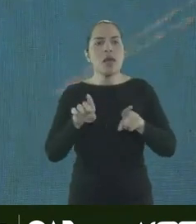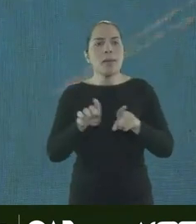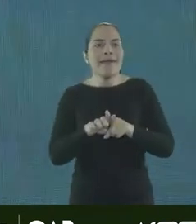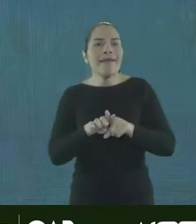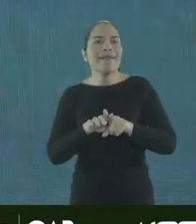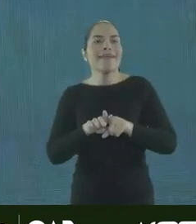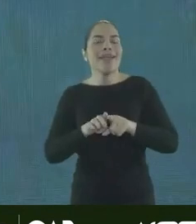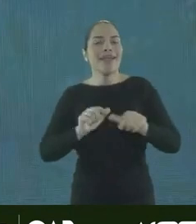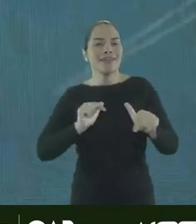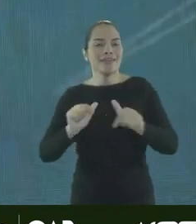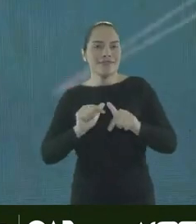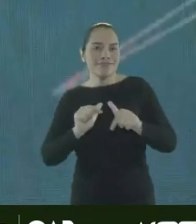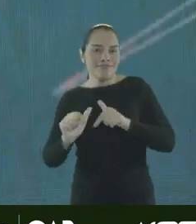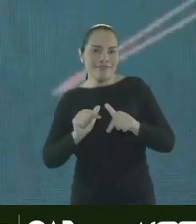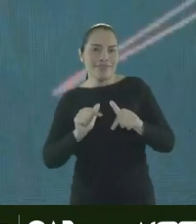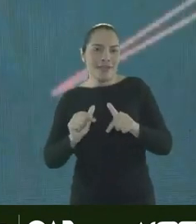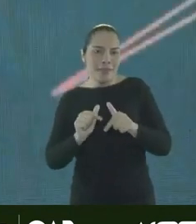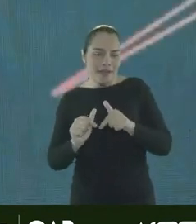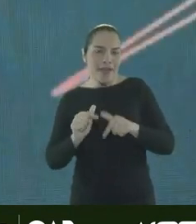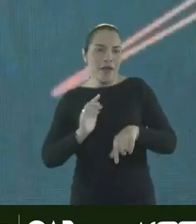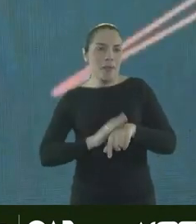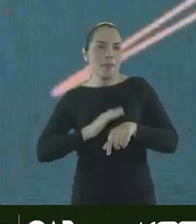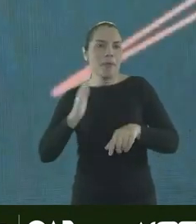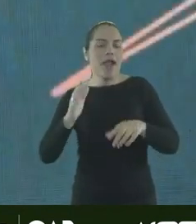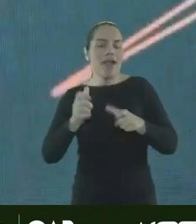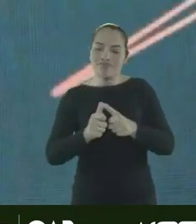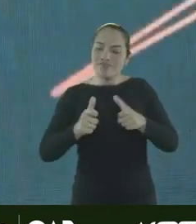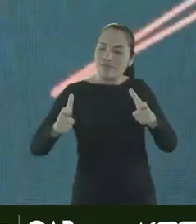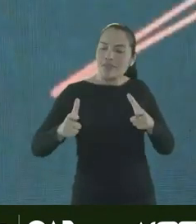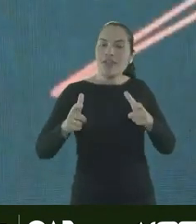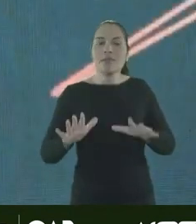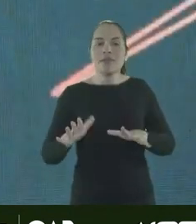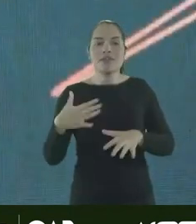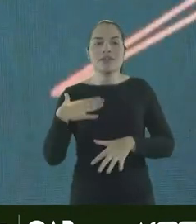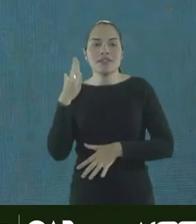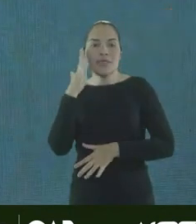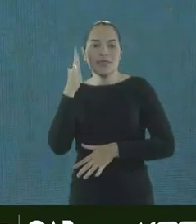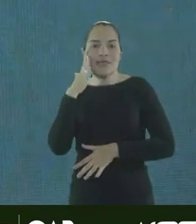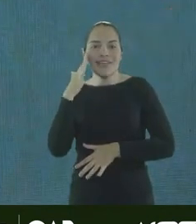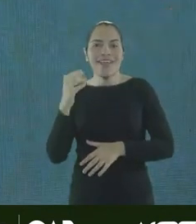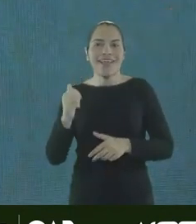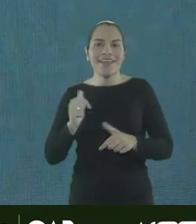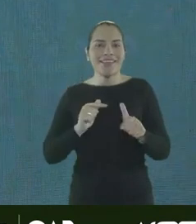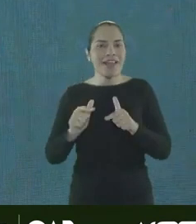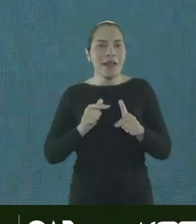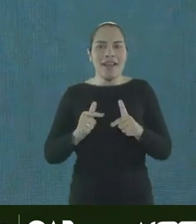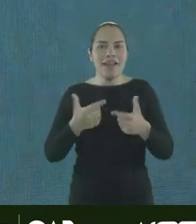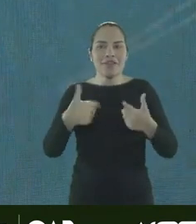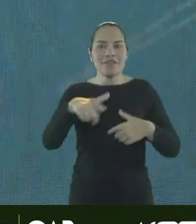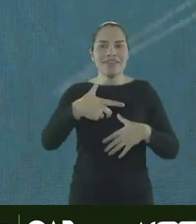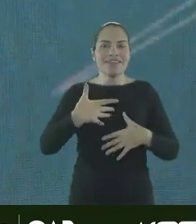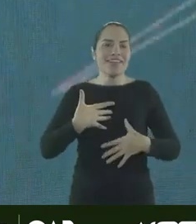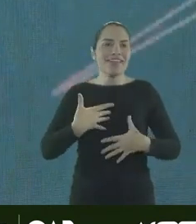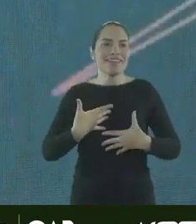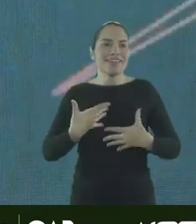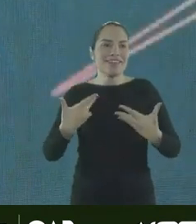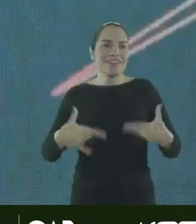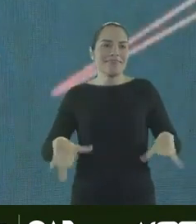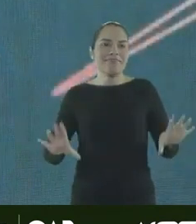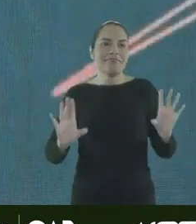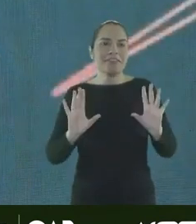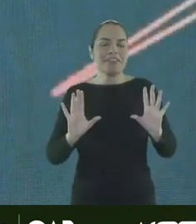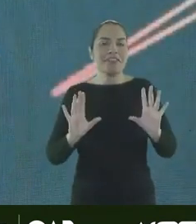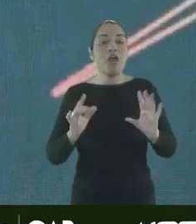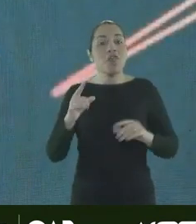emprego aliás geração de emprego não é uma coisa muito bem Aceita até porque quem votou contra o plano